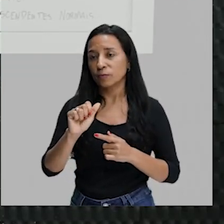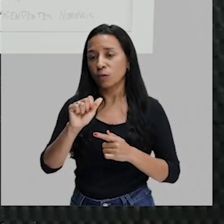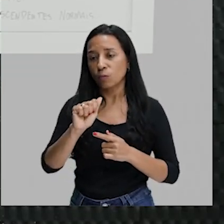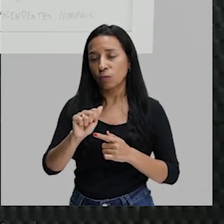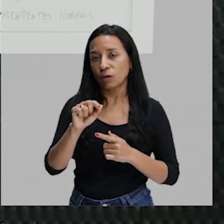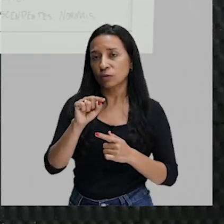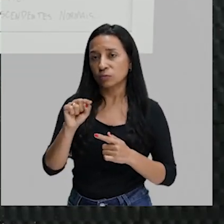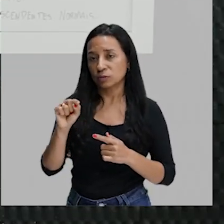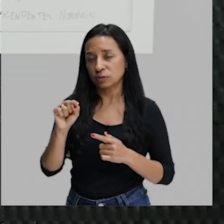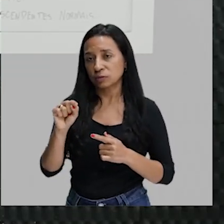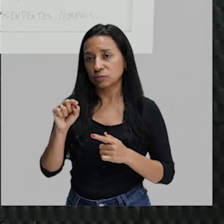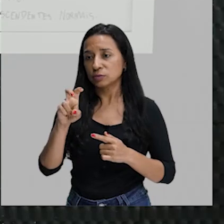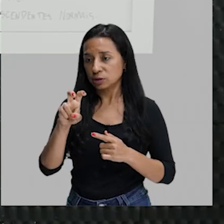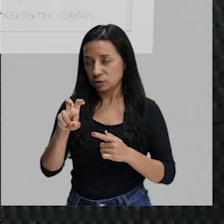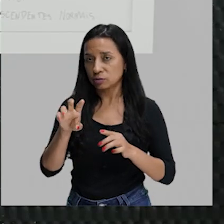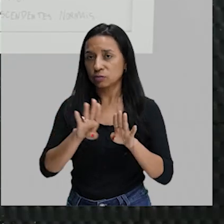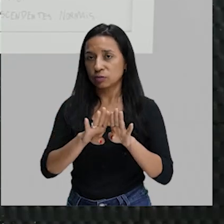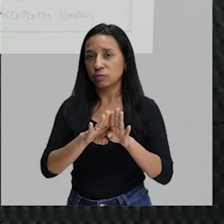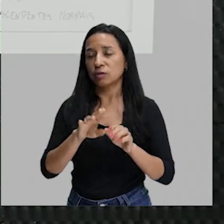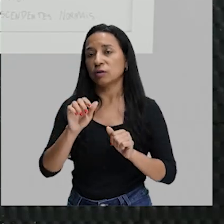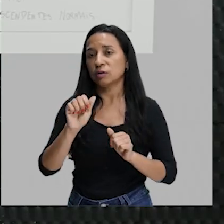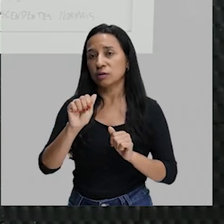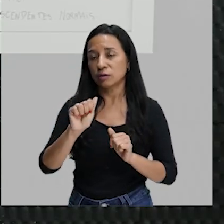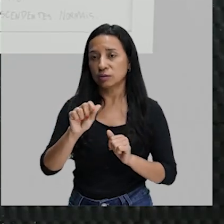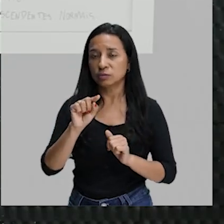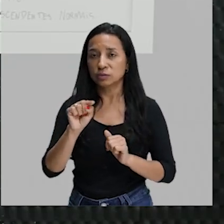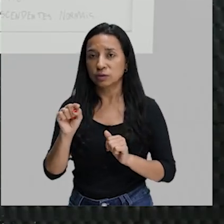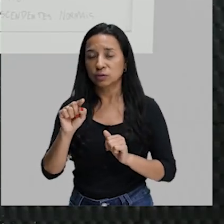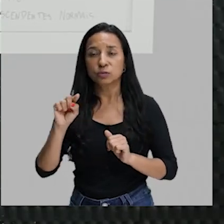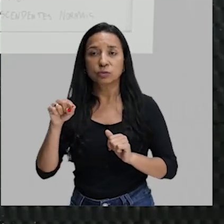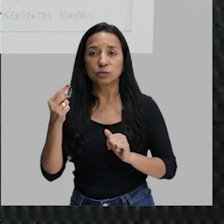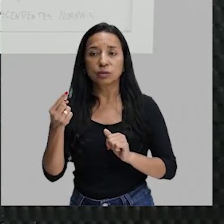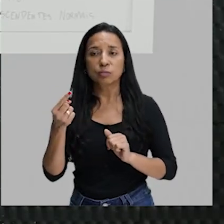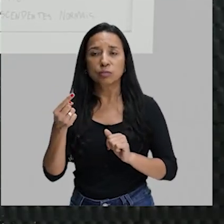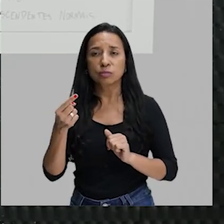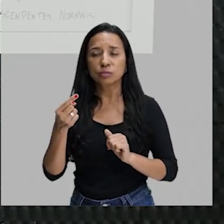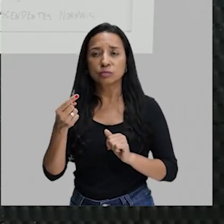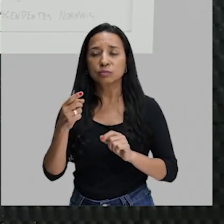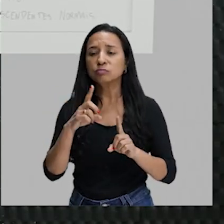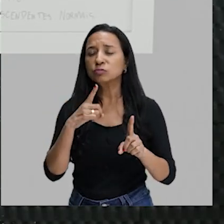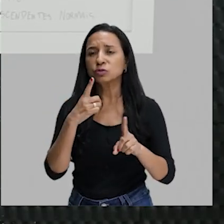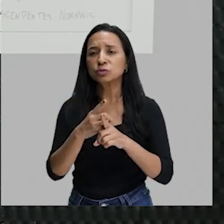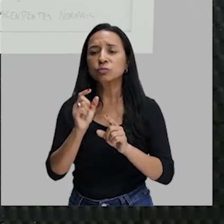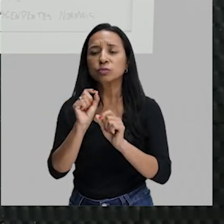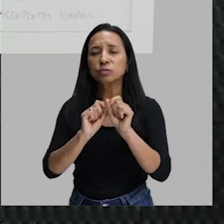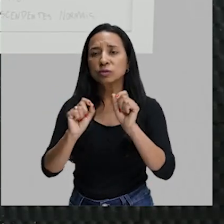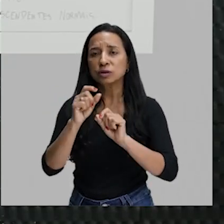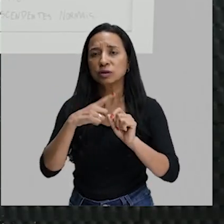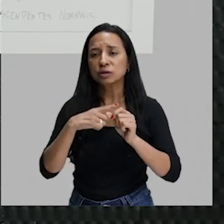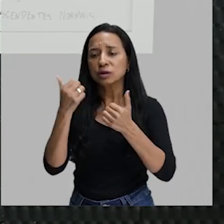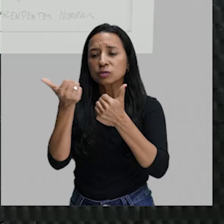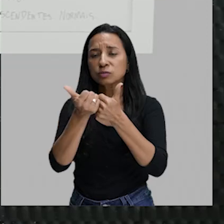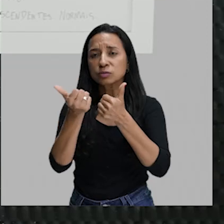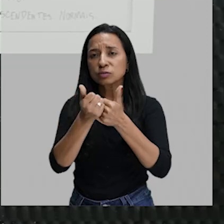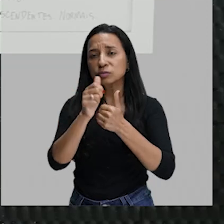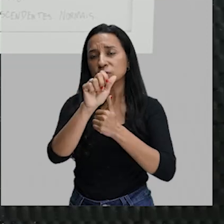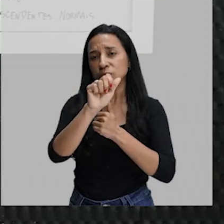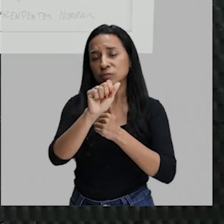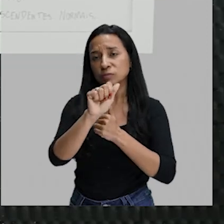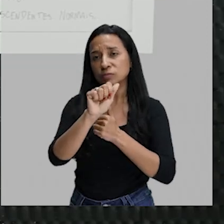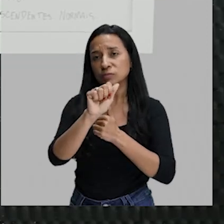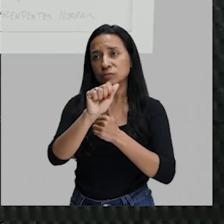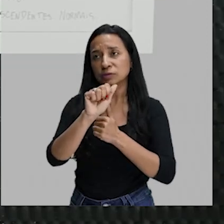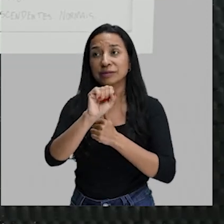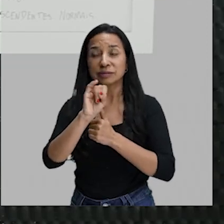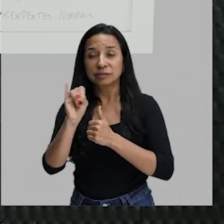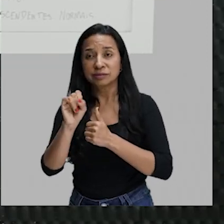número 5 também um A e um traço. Depois eu vou tentar descobrir o que tem no lugar desse traço. Se vai ser azão ou se